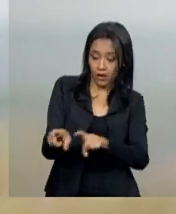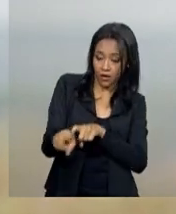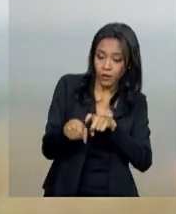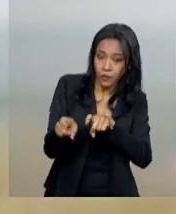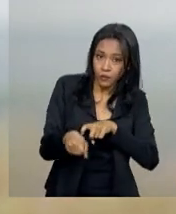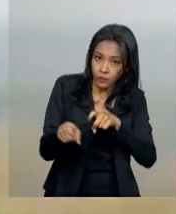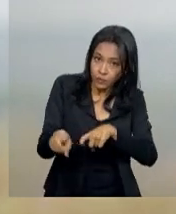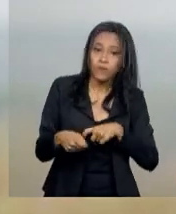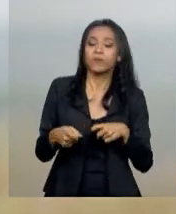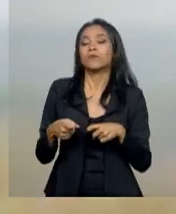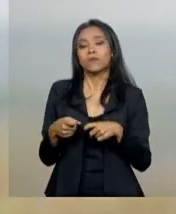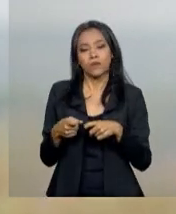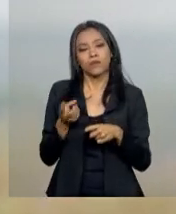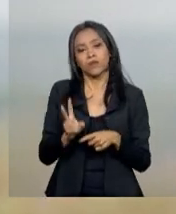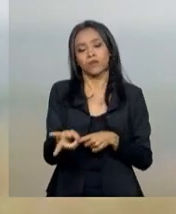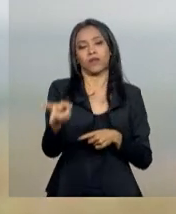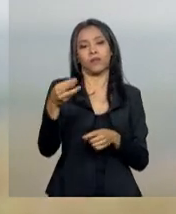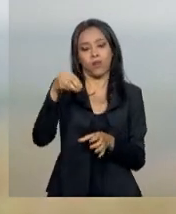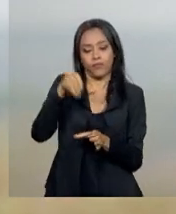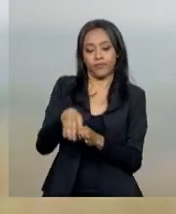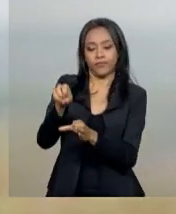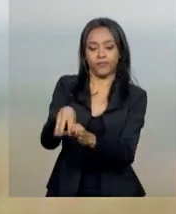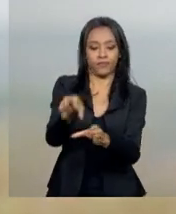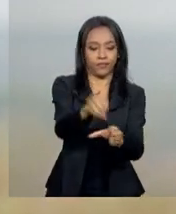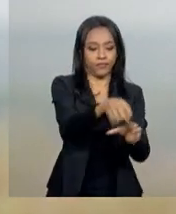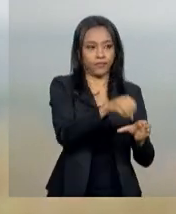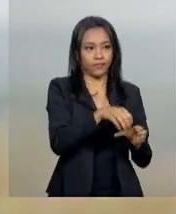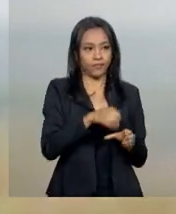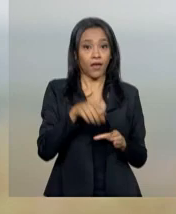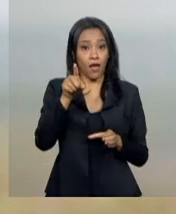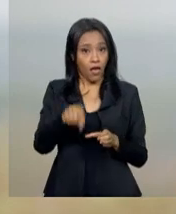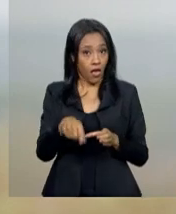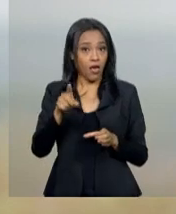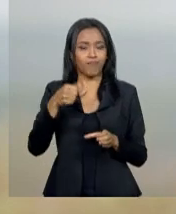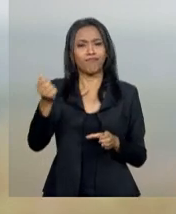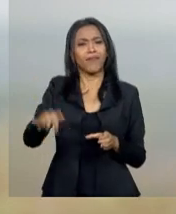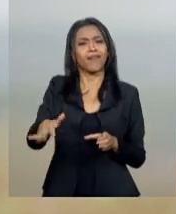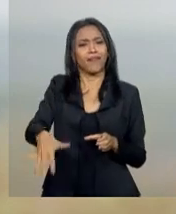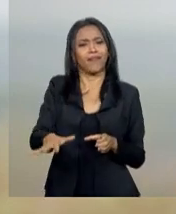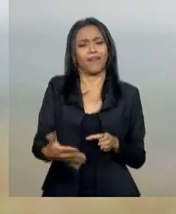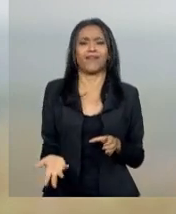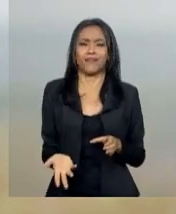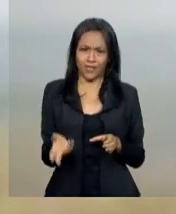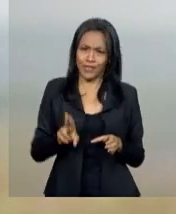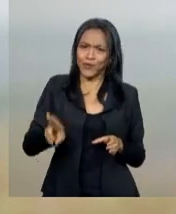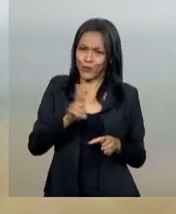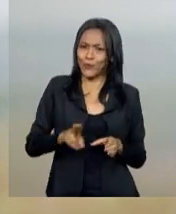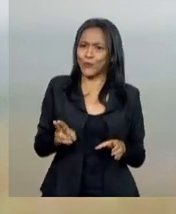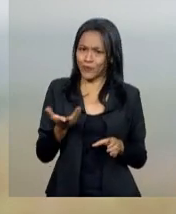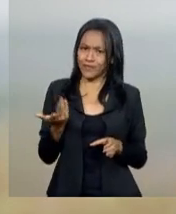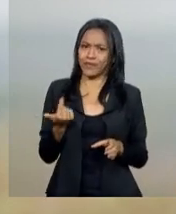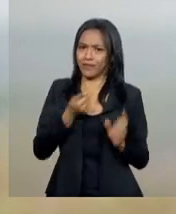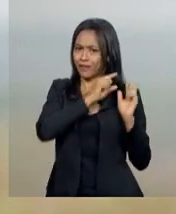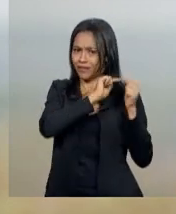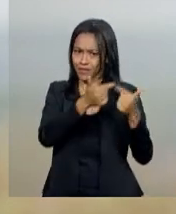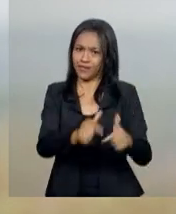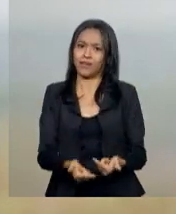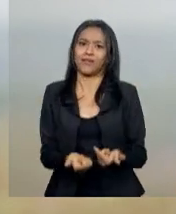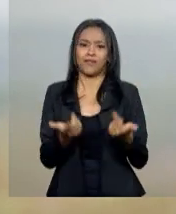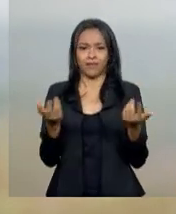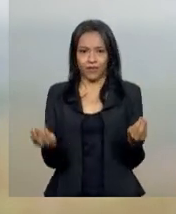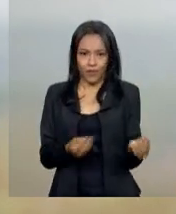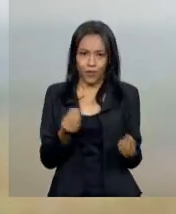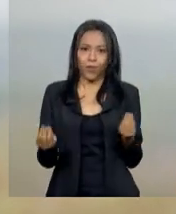semeadura direta de plantas nativas do cerrado é uma técnica mais barata do que se usa tradicionalmente para a restauração de áreas degradadas